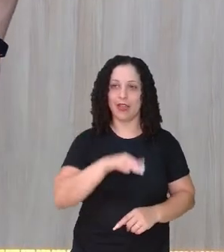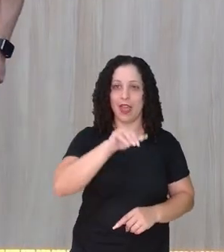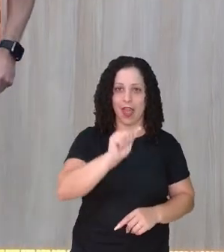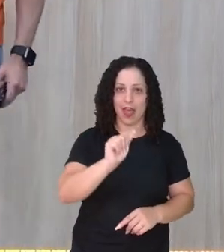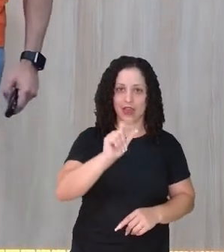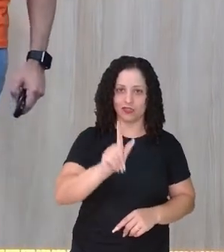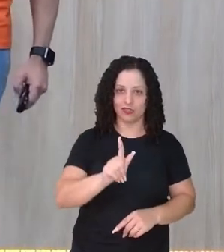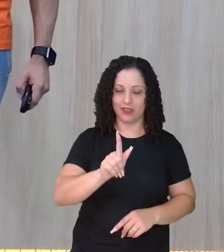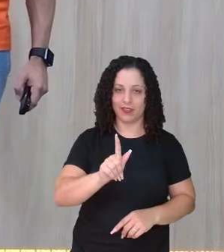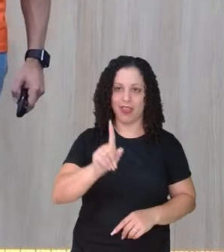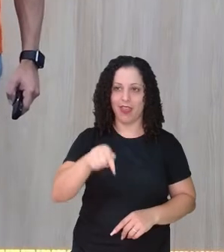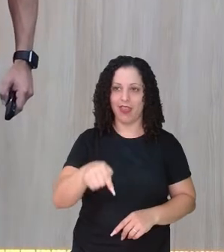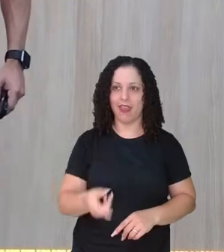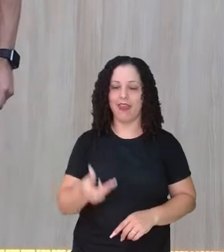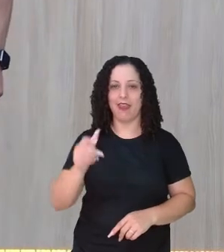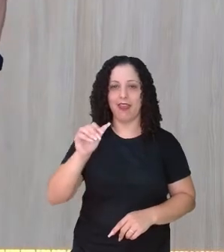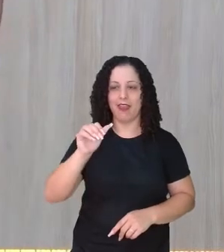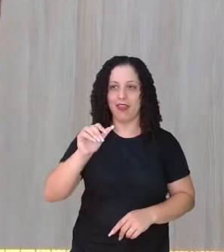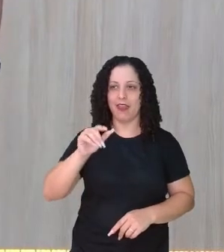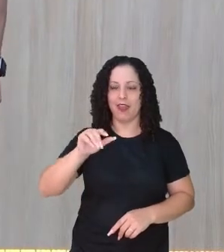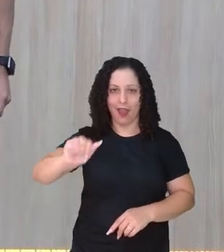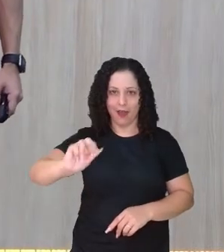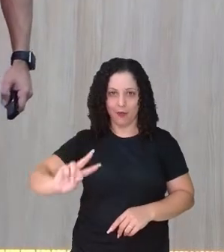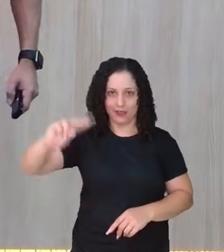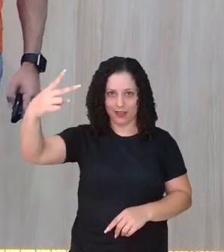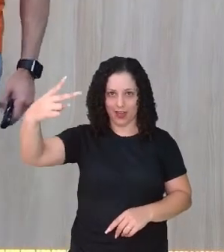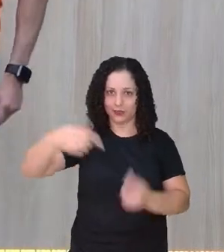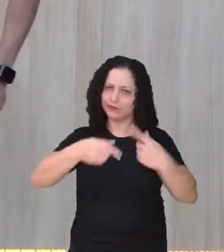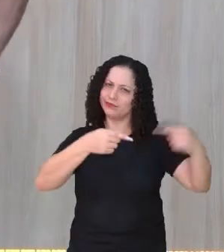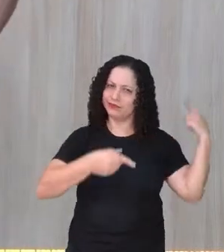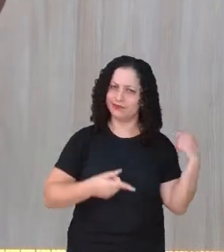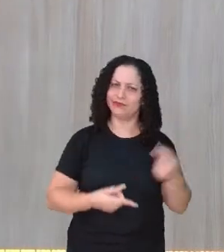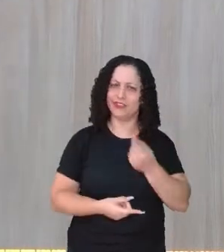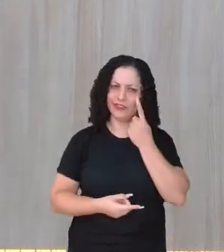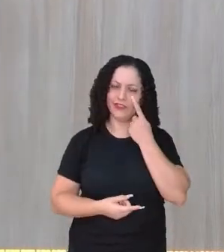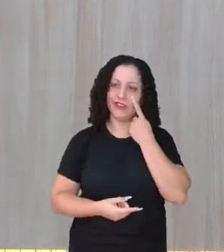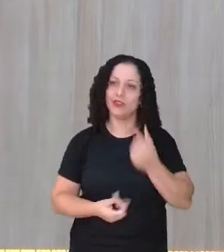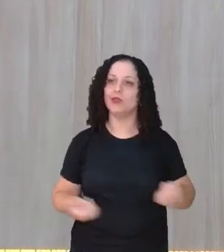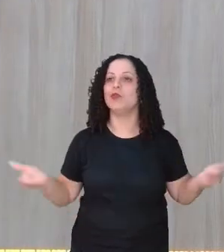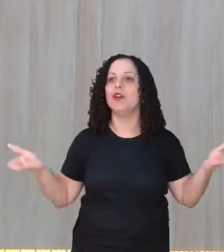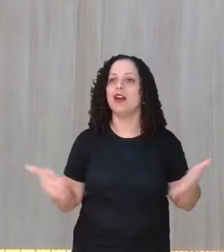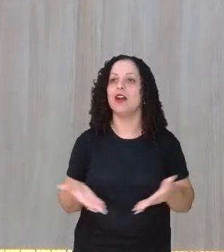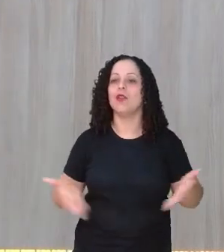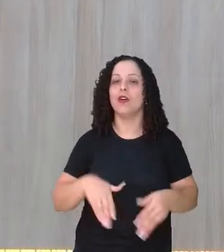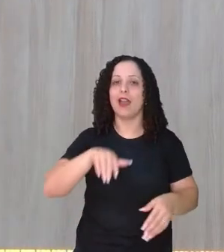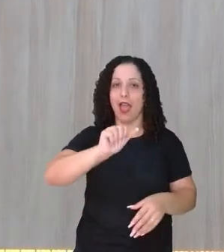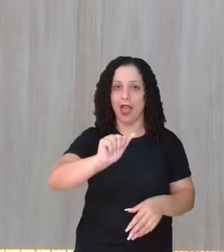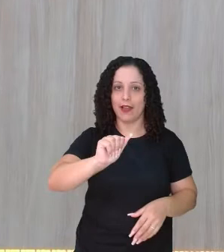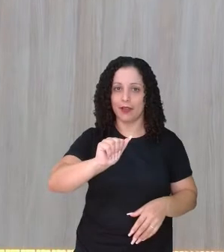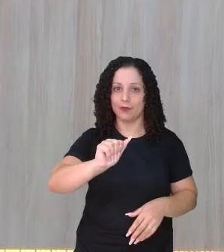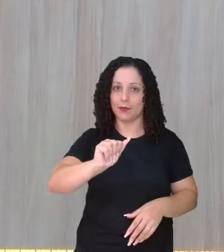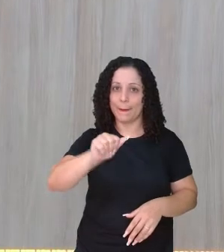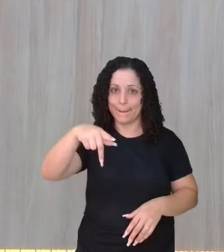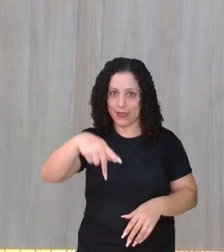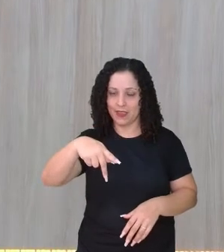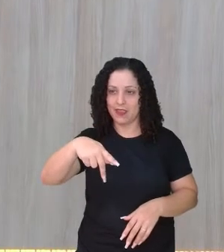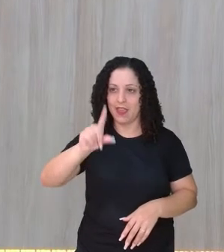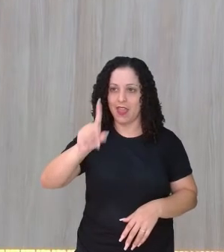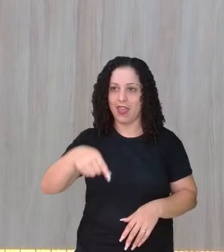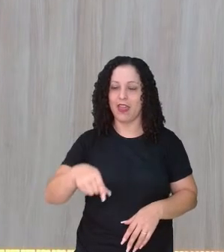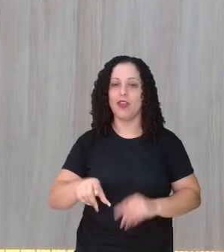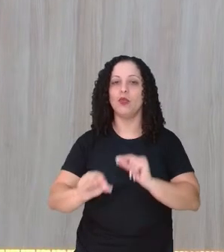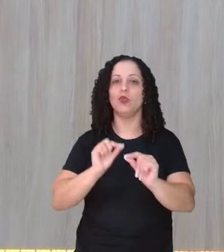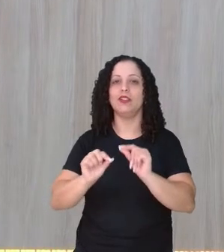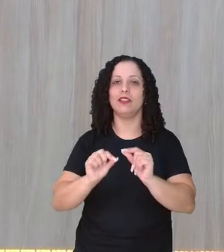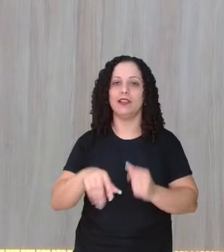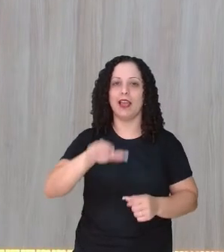elevado ao quadrado, isso a gente viu já nas letras anteriores, e a área do piso é só você subtrair a área